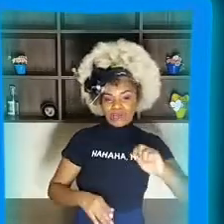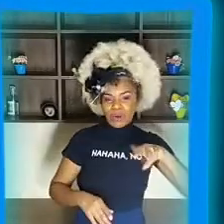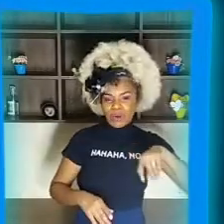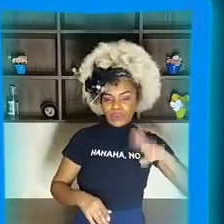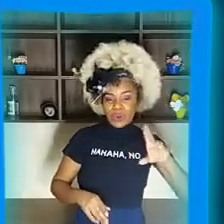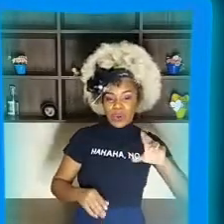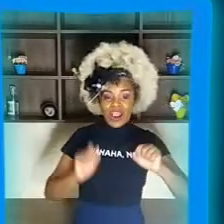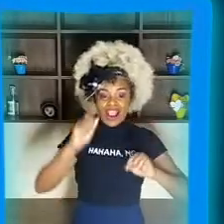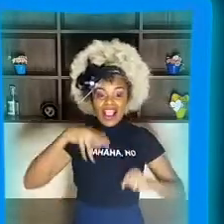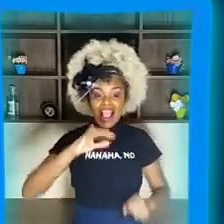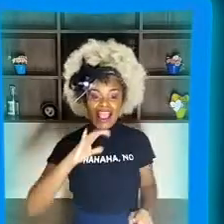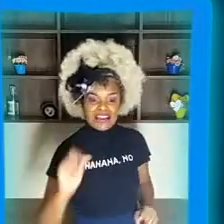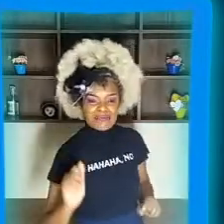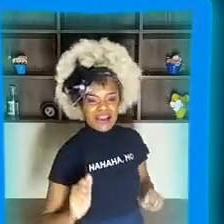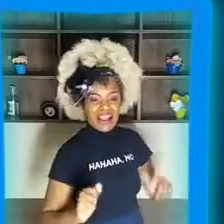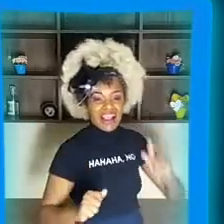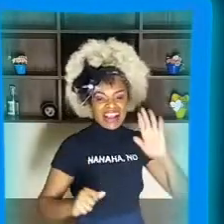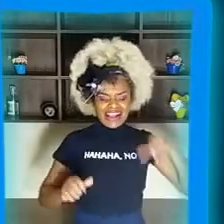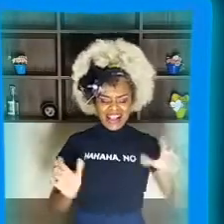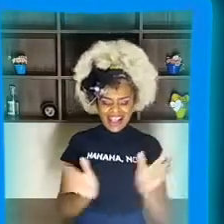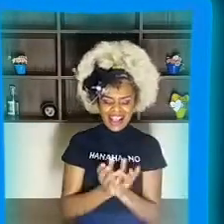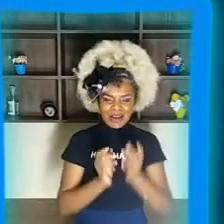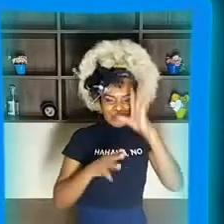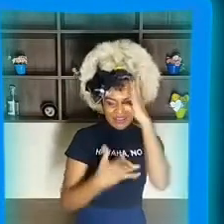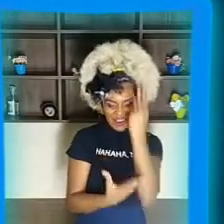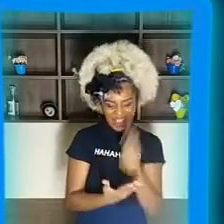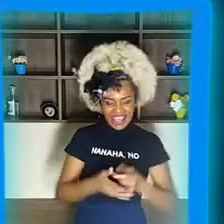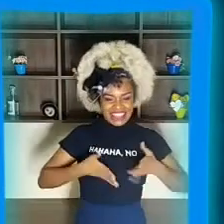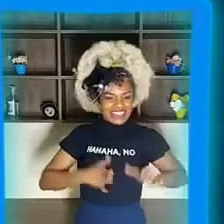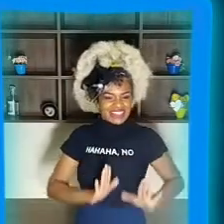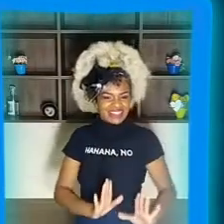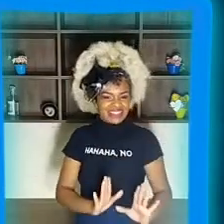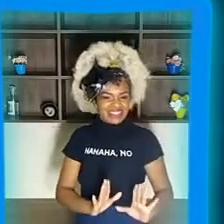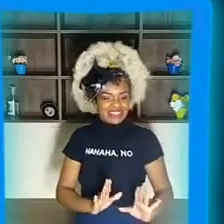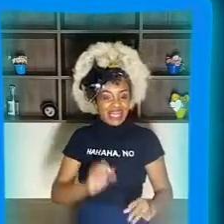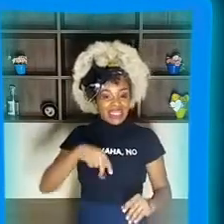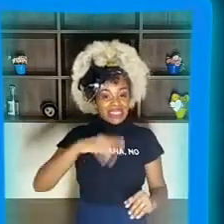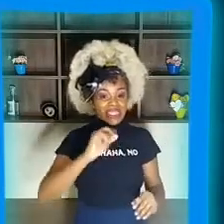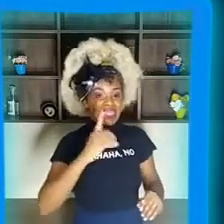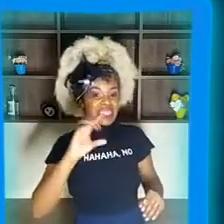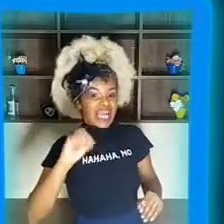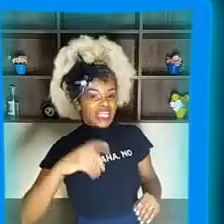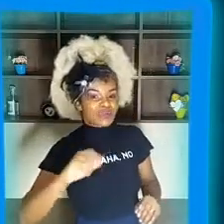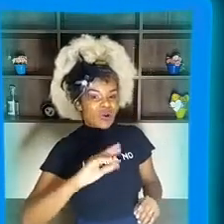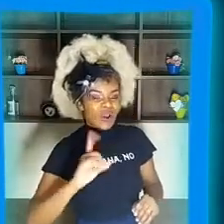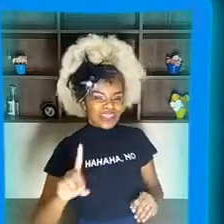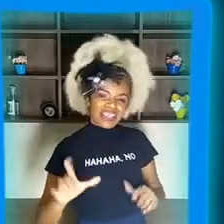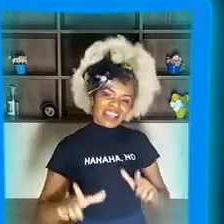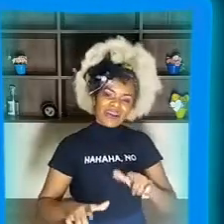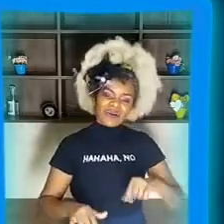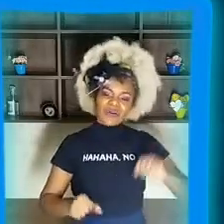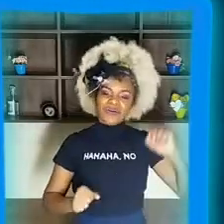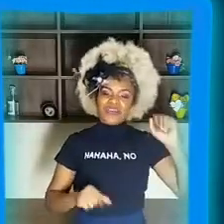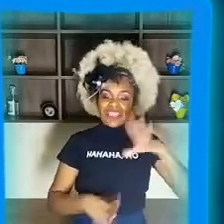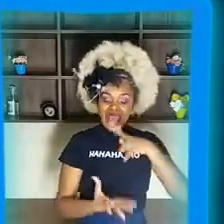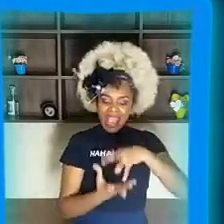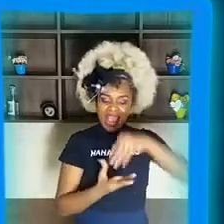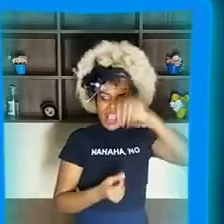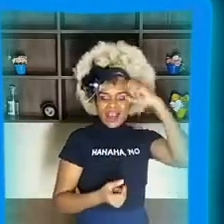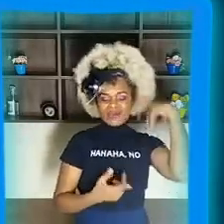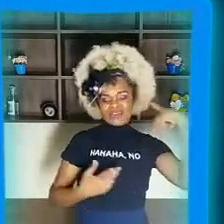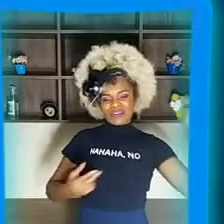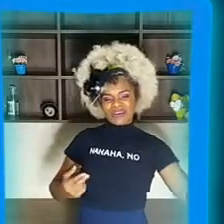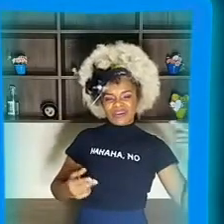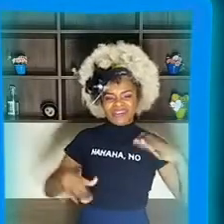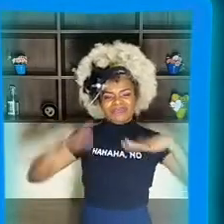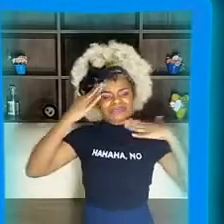Ânima! GAN, Grupo Arte Nascente! Nando Cordel! E Alma Sonora! Nós